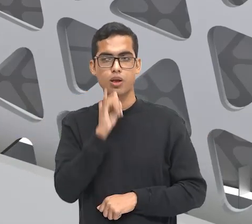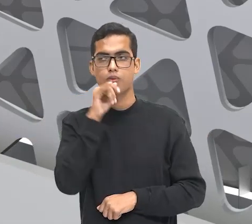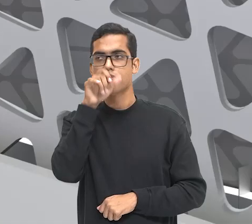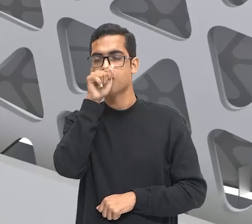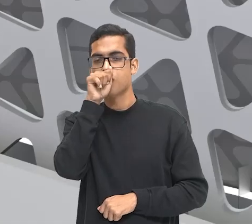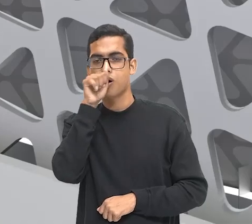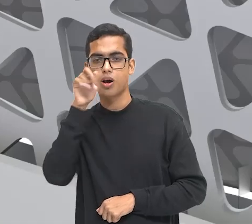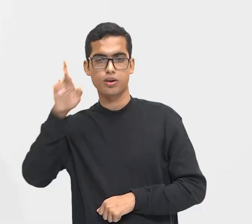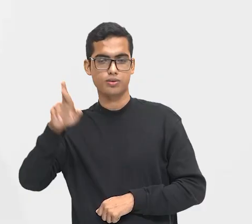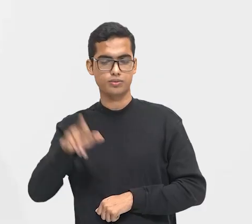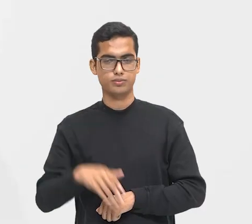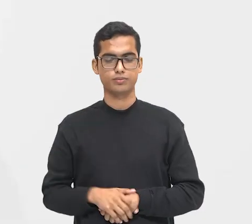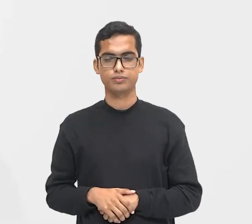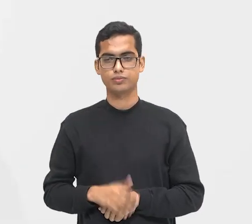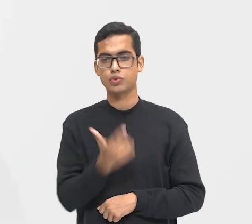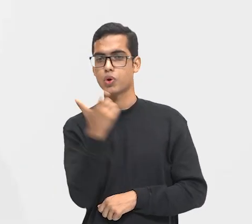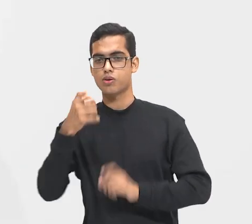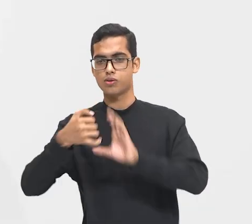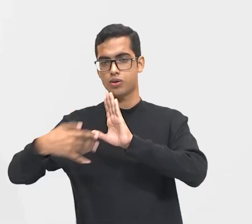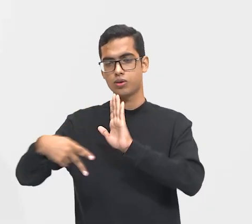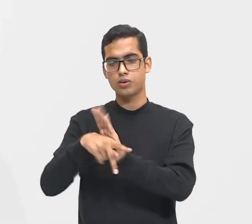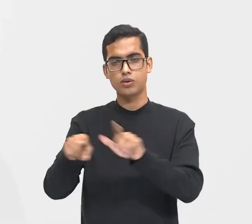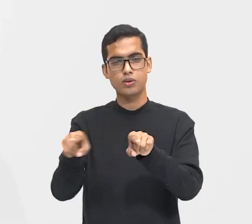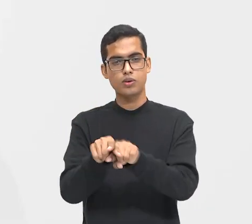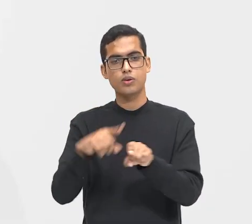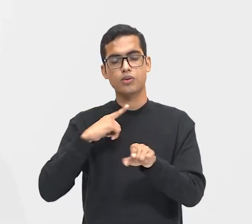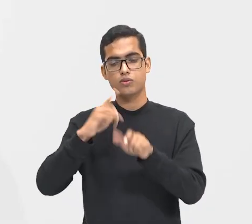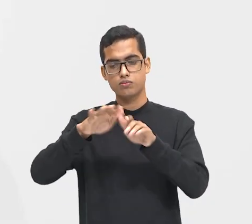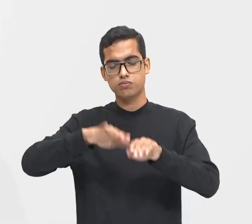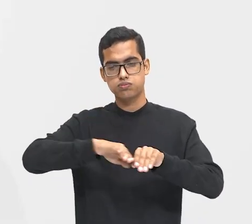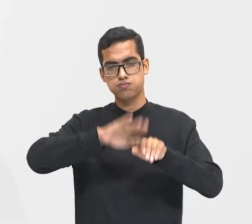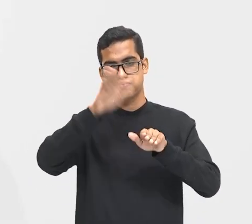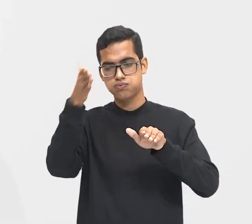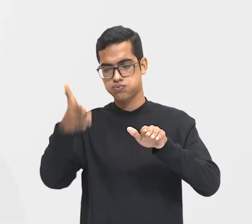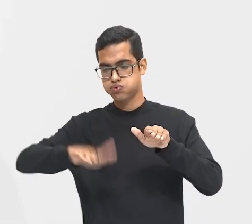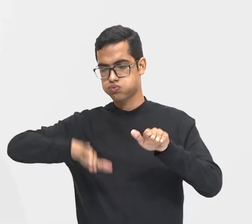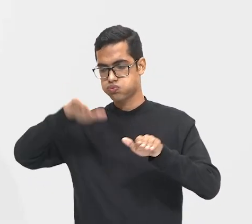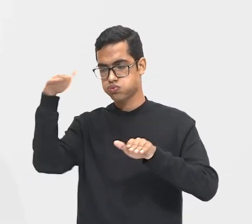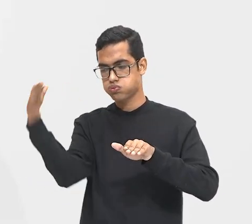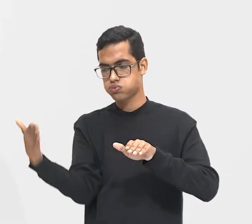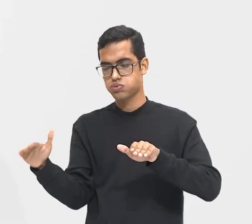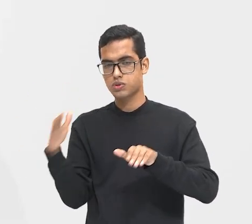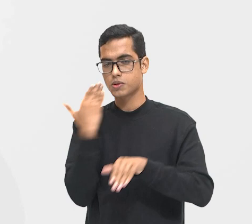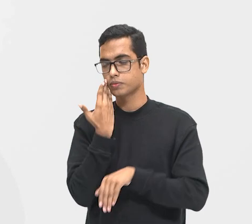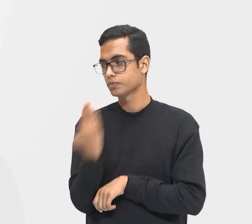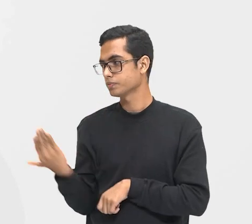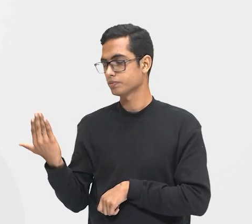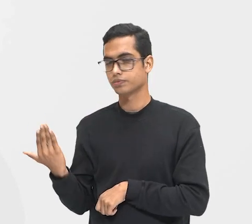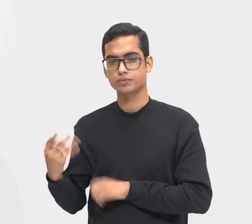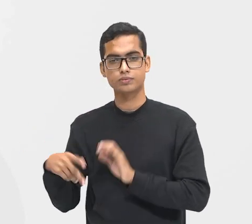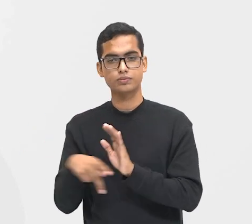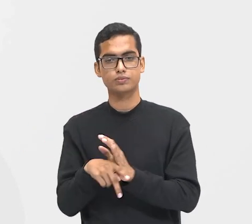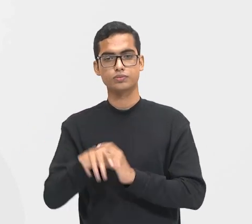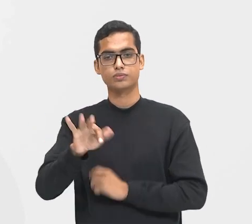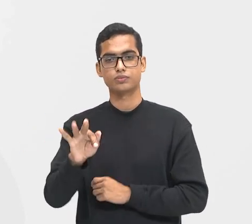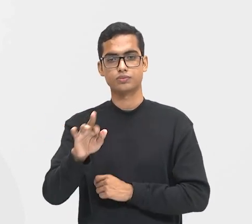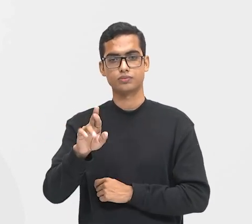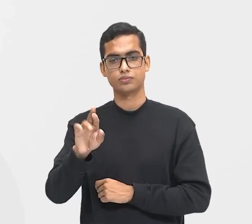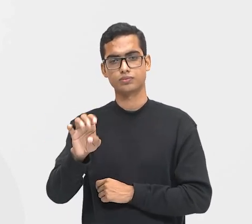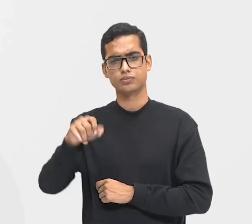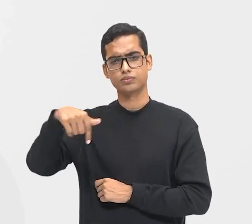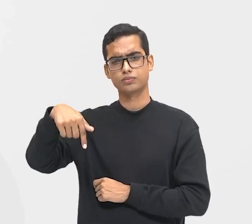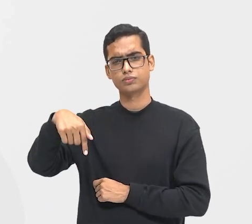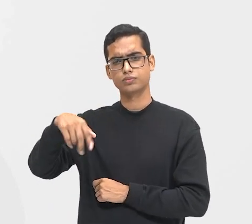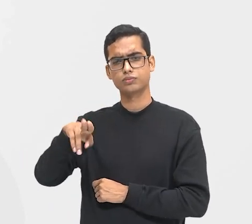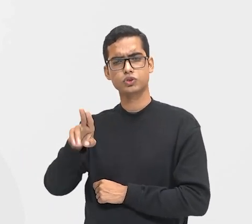certo? Vamos ver a outra característica da onda. Nós temos ali a outra característica das ondas, que é a frequência, né, representada